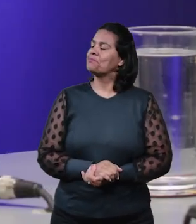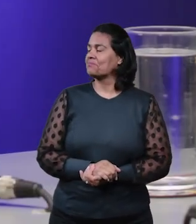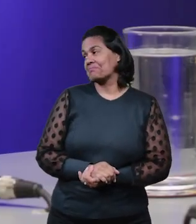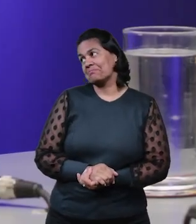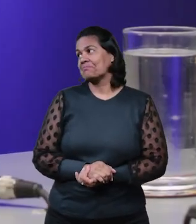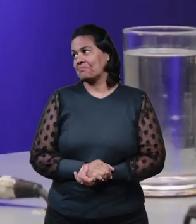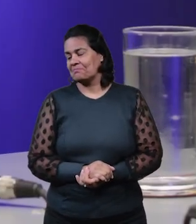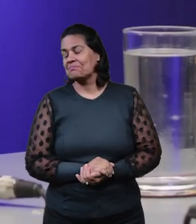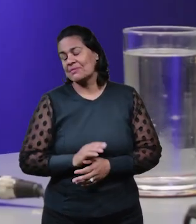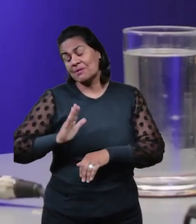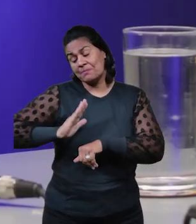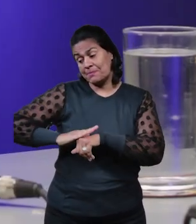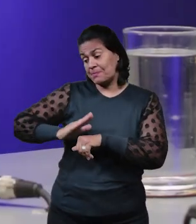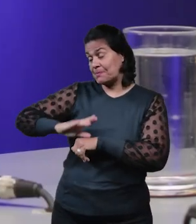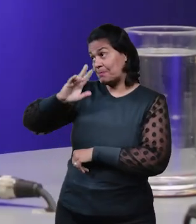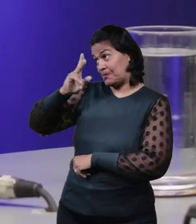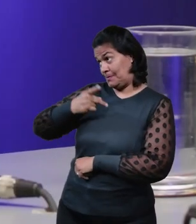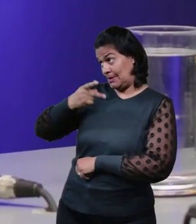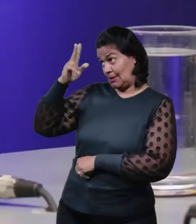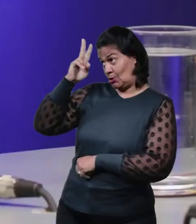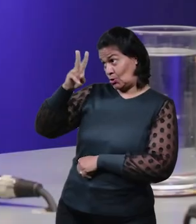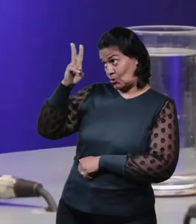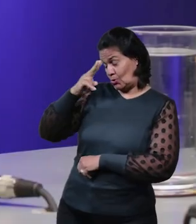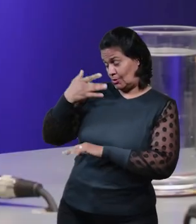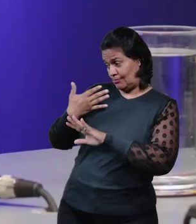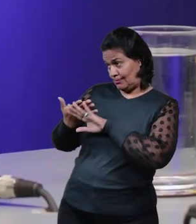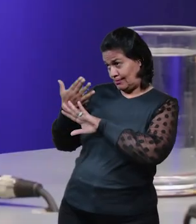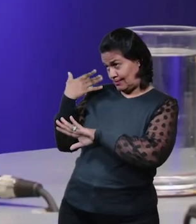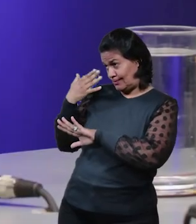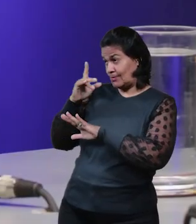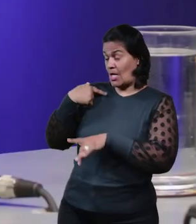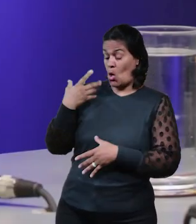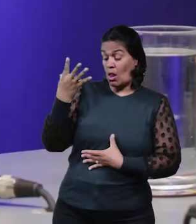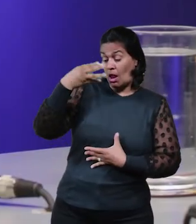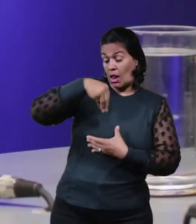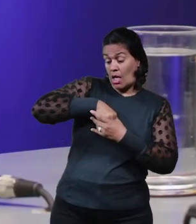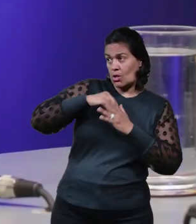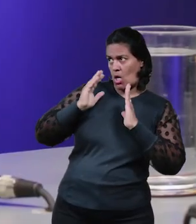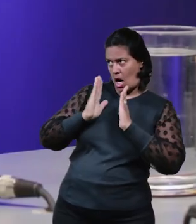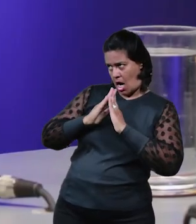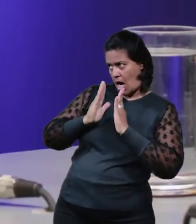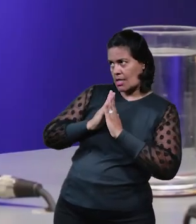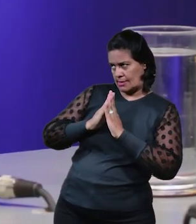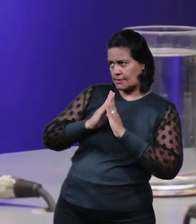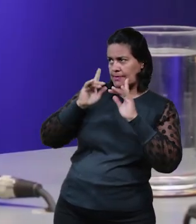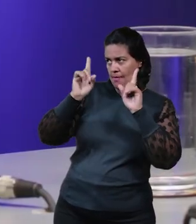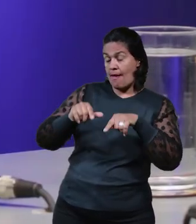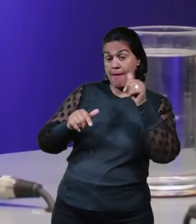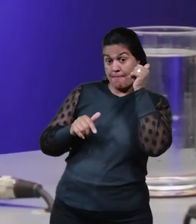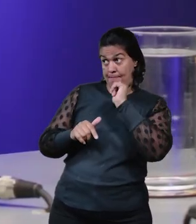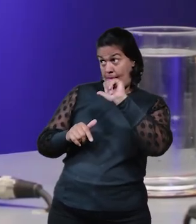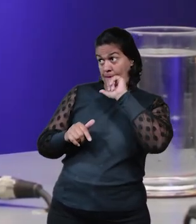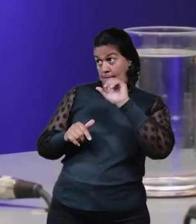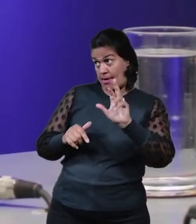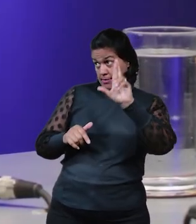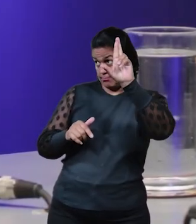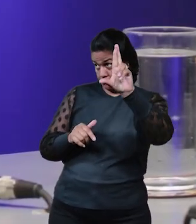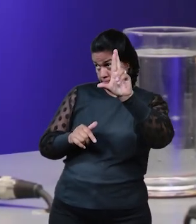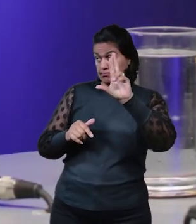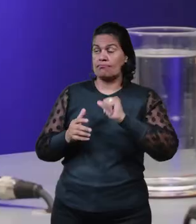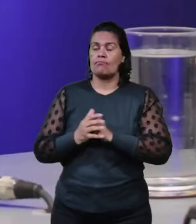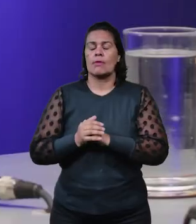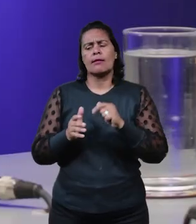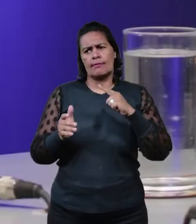as tranças, ela começa dentro de casa, assim. Venho de uma família matriarcal, de mulheres